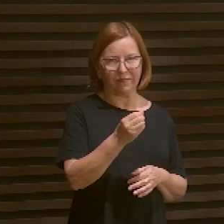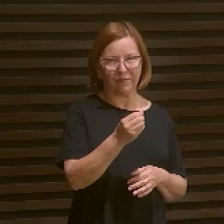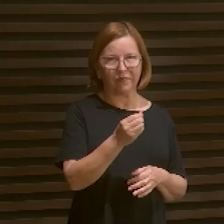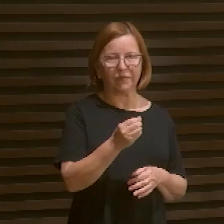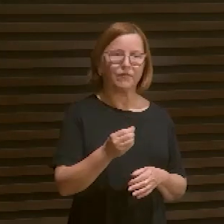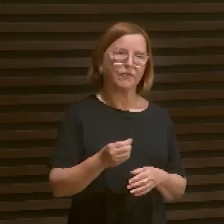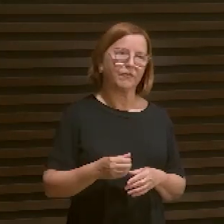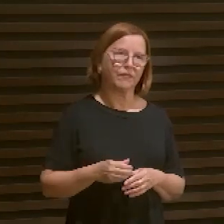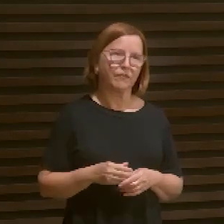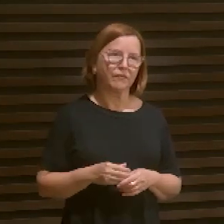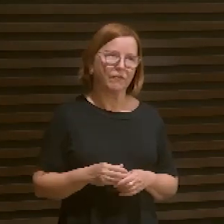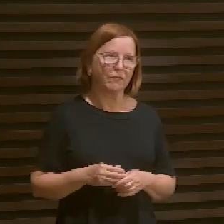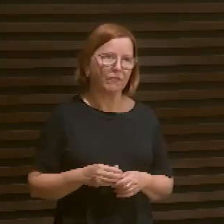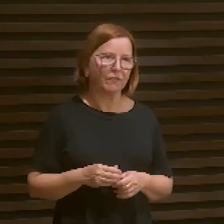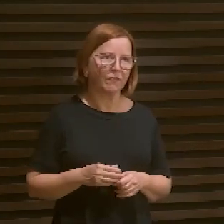ele,